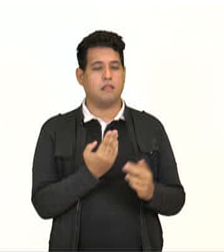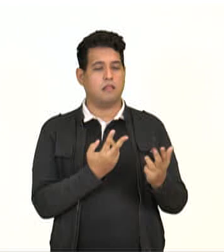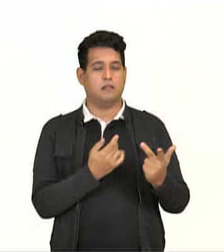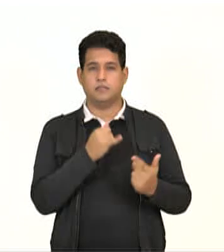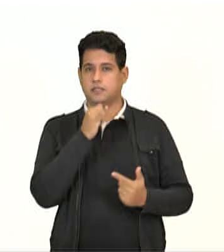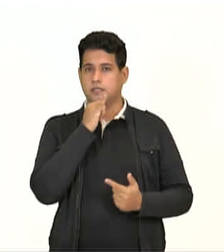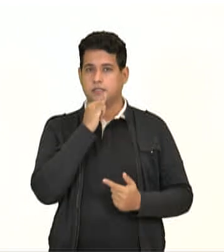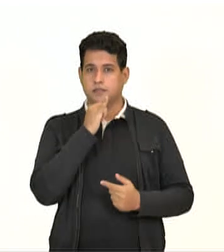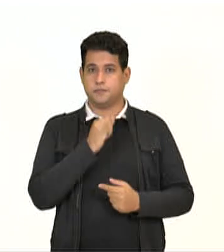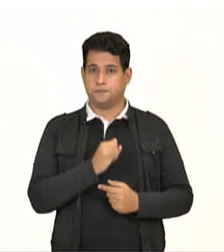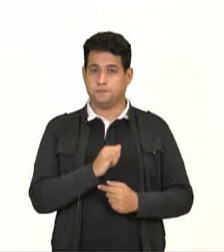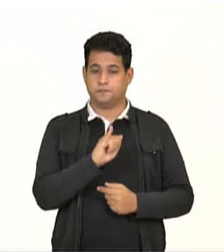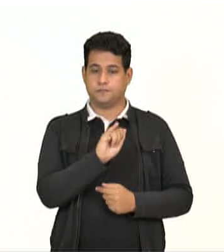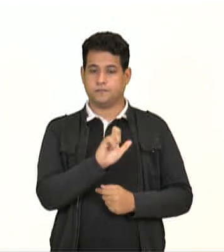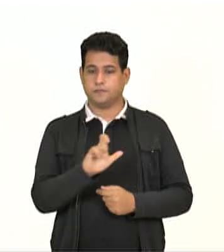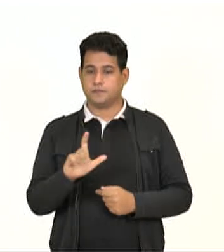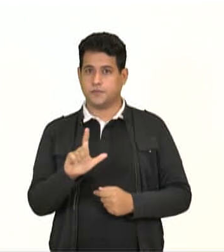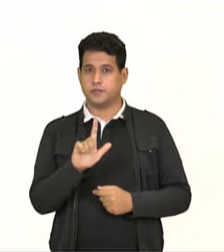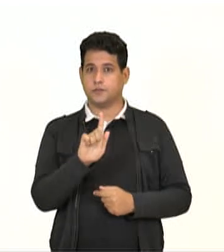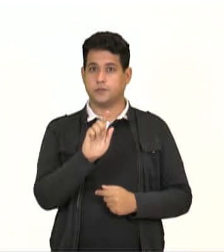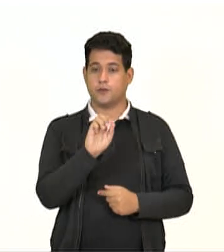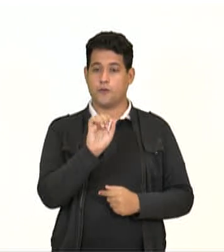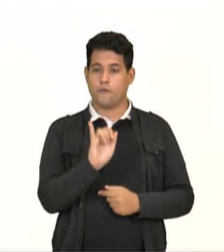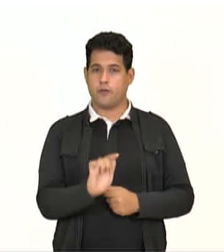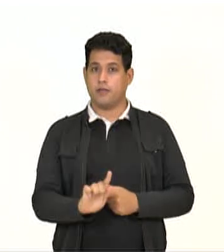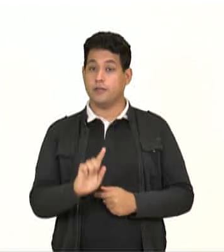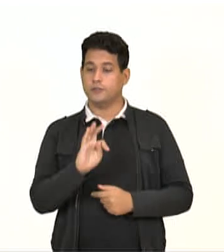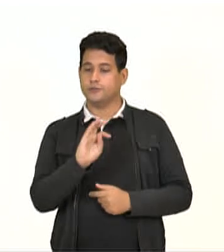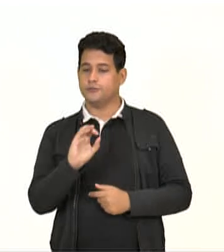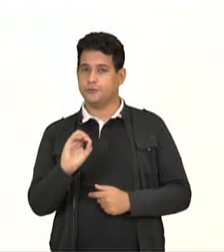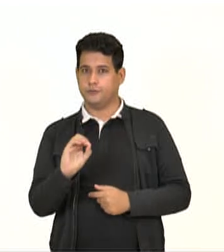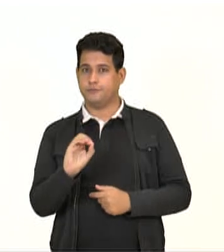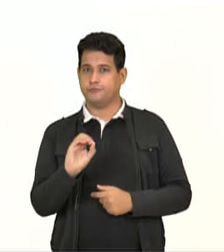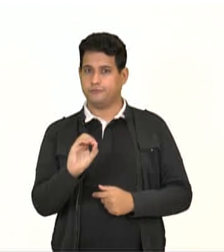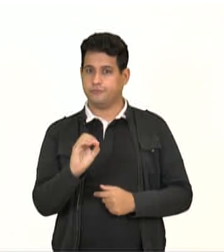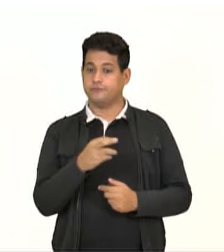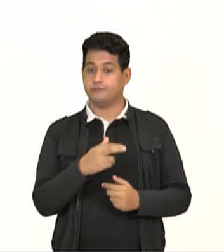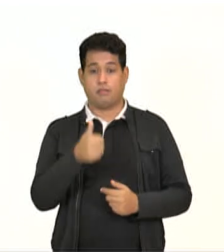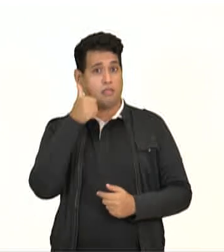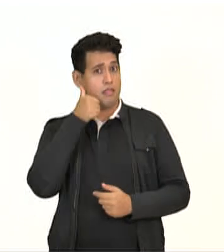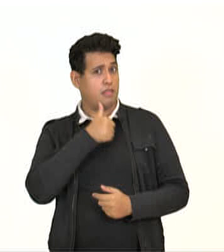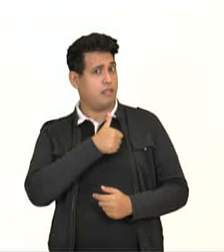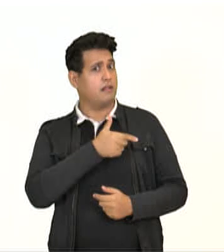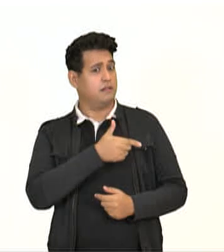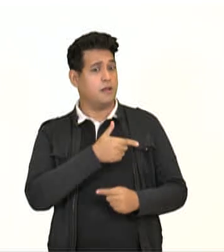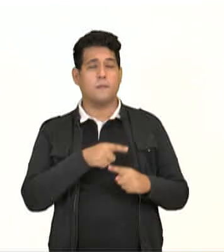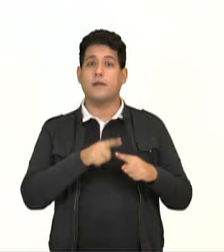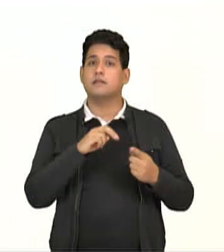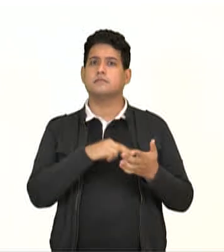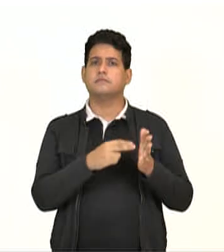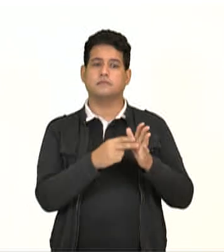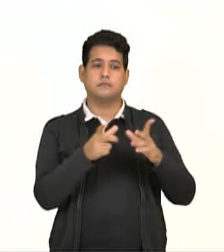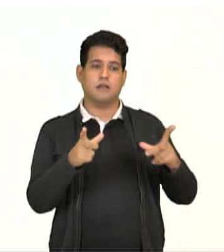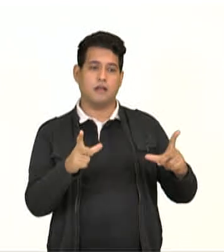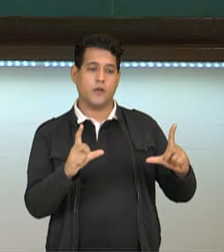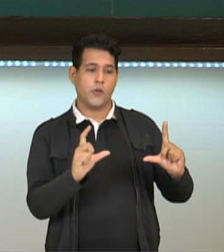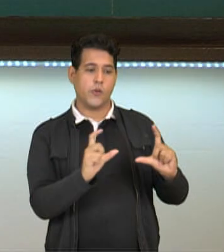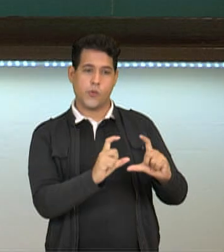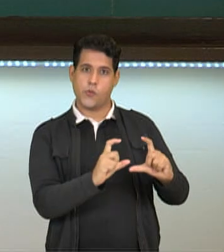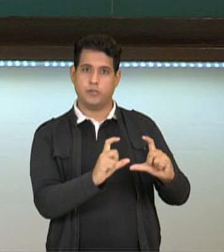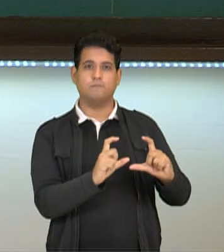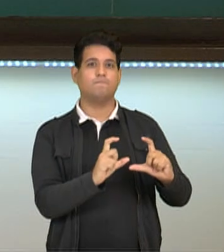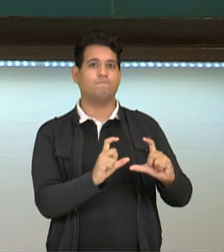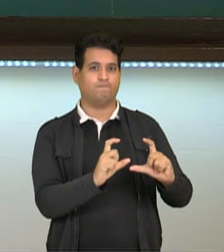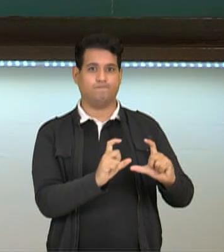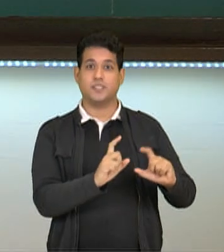que You are going to lose that girl, só que está em sua forma curta, short form,